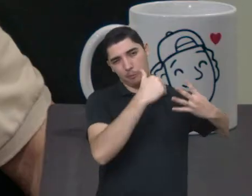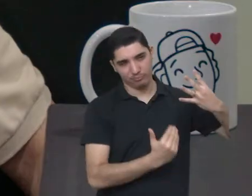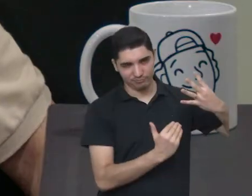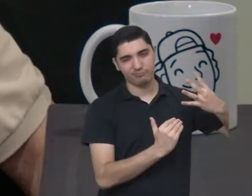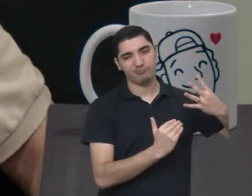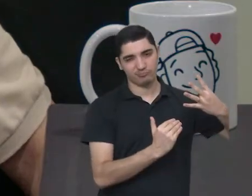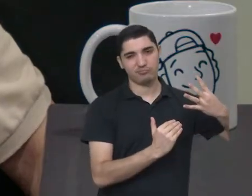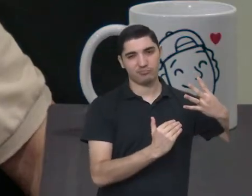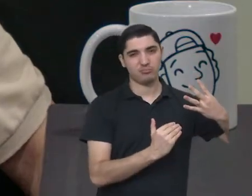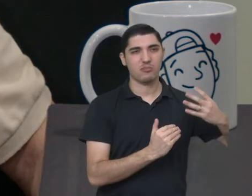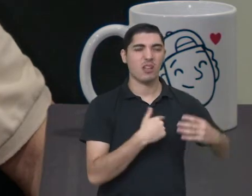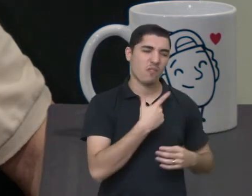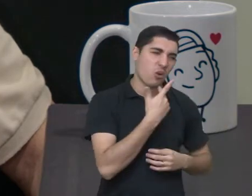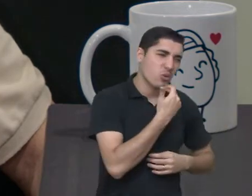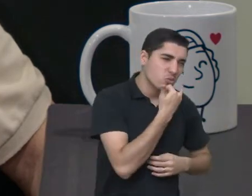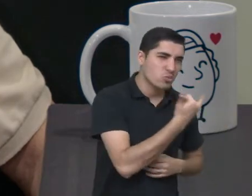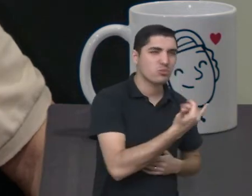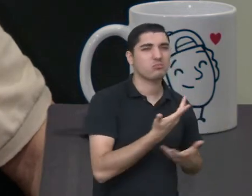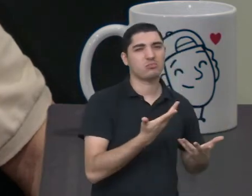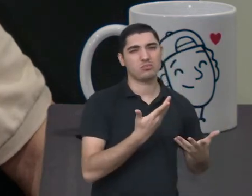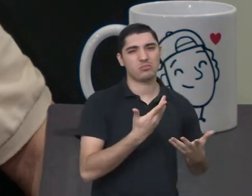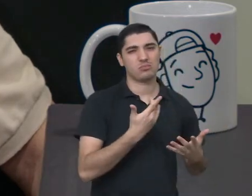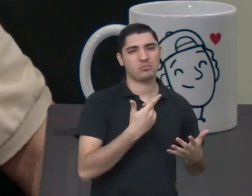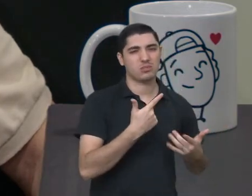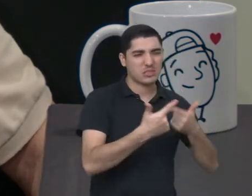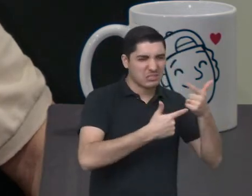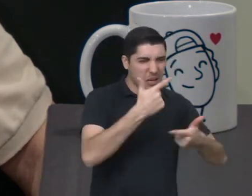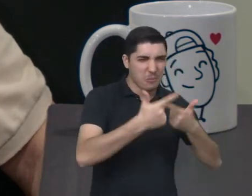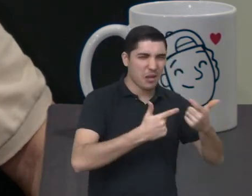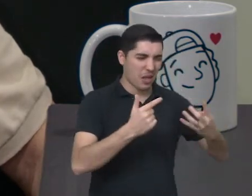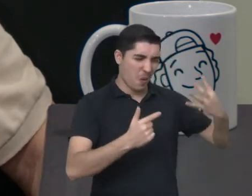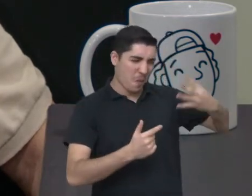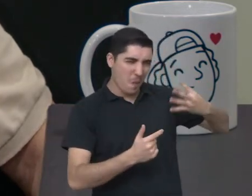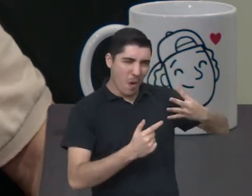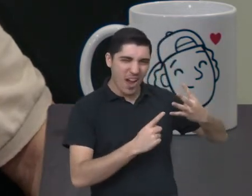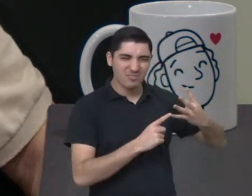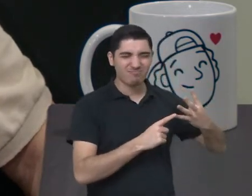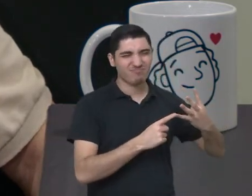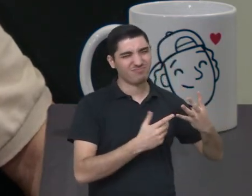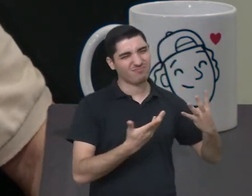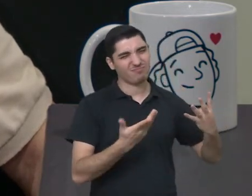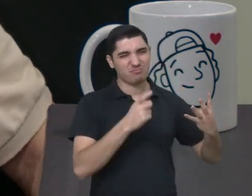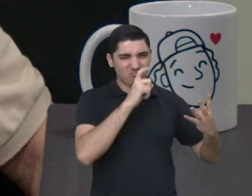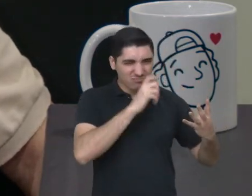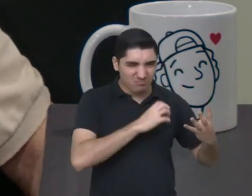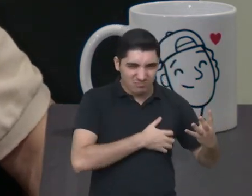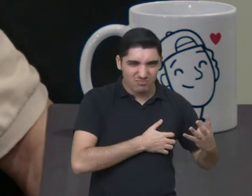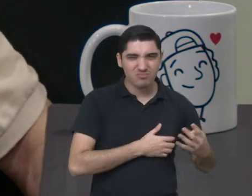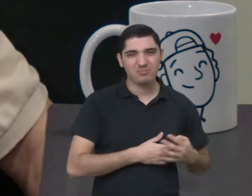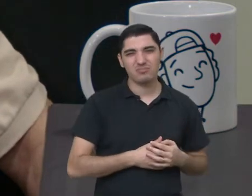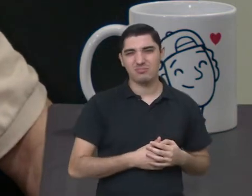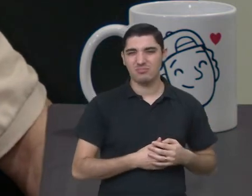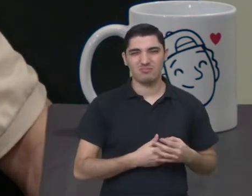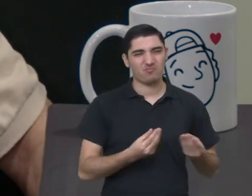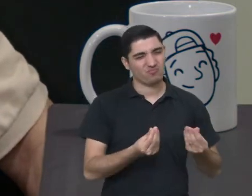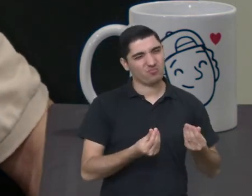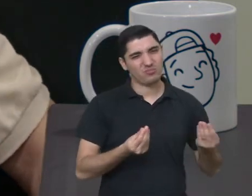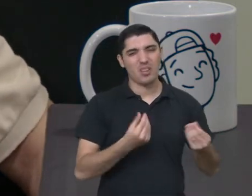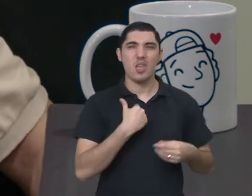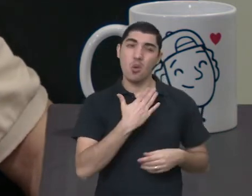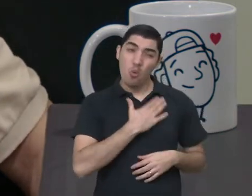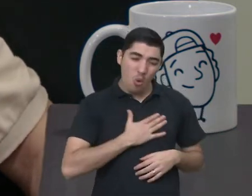técnicos lá montando os equipamentos. Entrou a torcida do Fluminense de um lado e entrou a torcida do Corinthians do outro. Eles queriam pegar o meio de campo. A hora